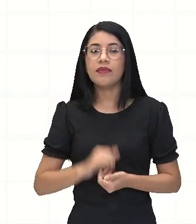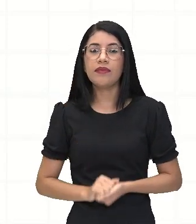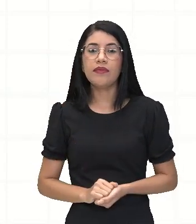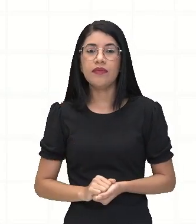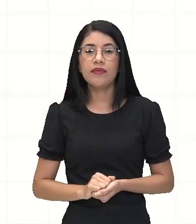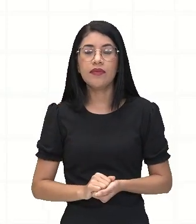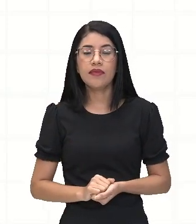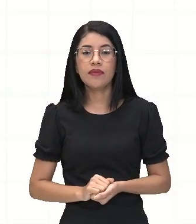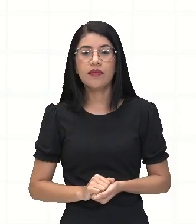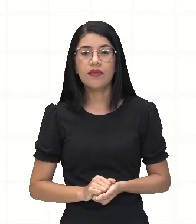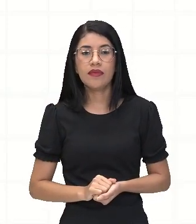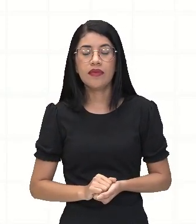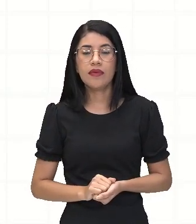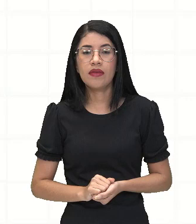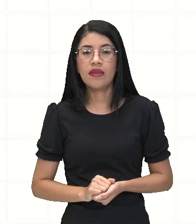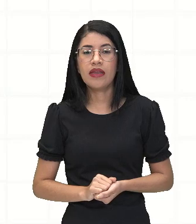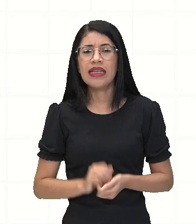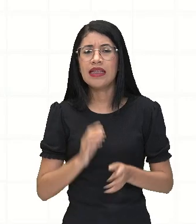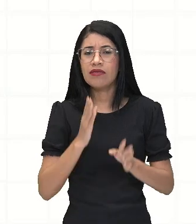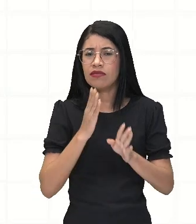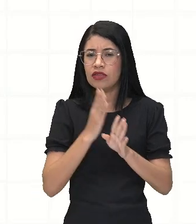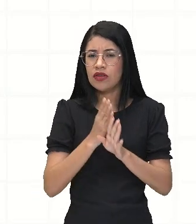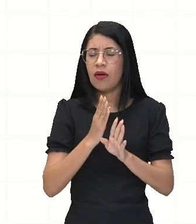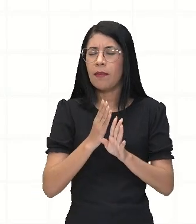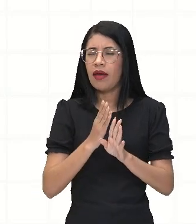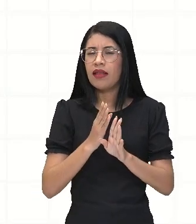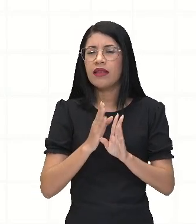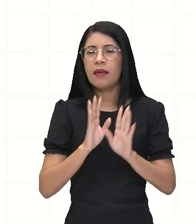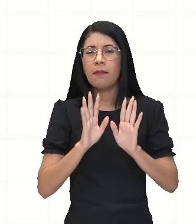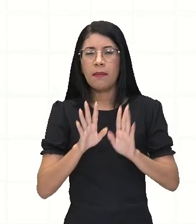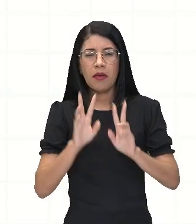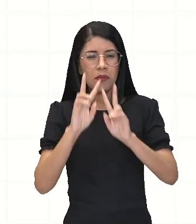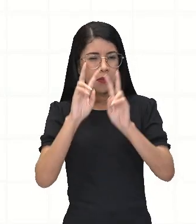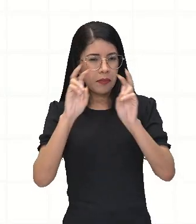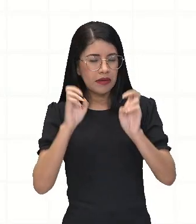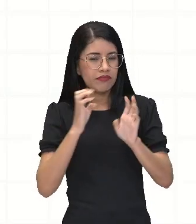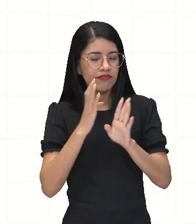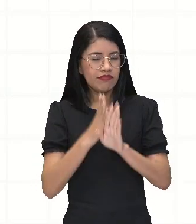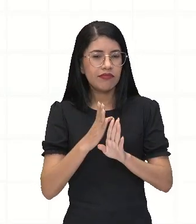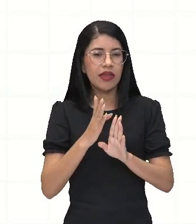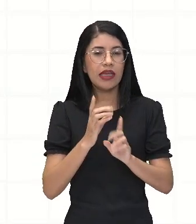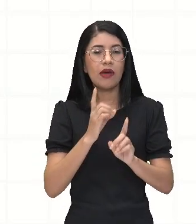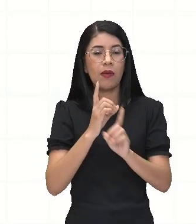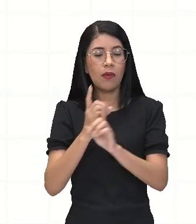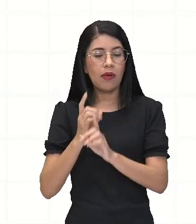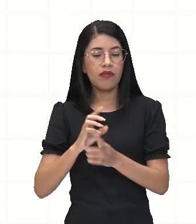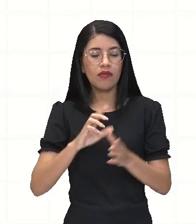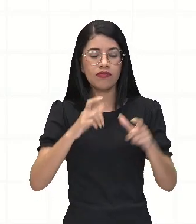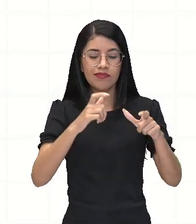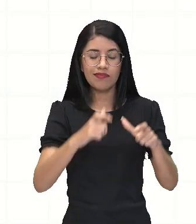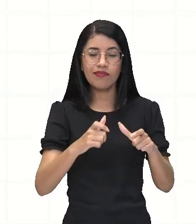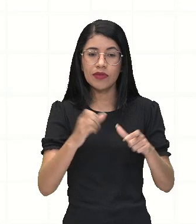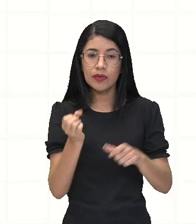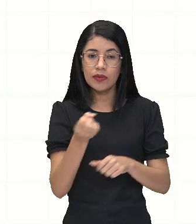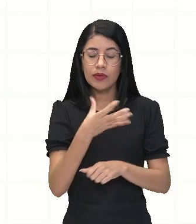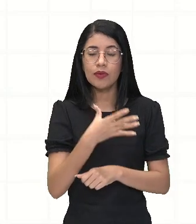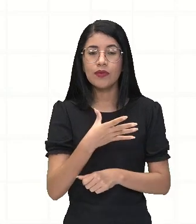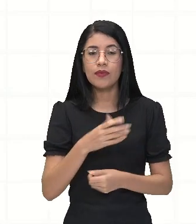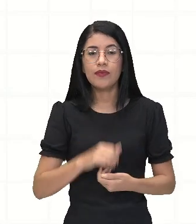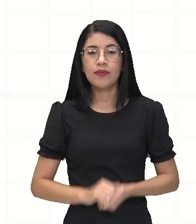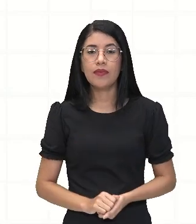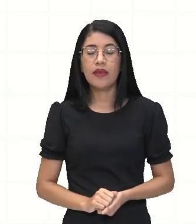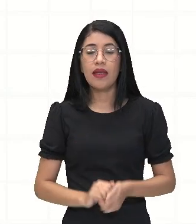então essa descoberta com muita aspas aqui que eles colocam, certo? Esse encontro desse novo território. Então, já que